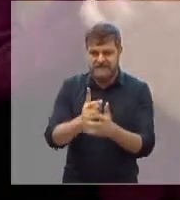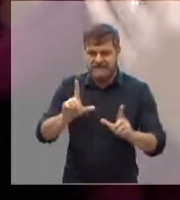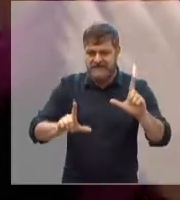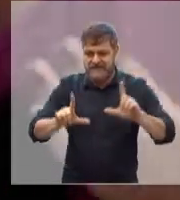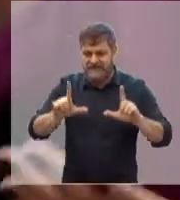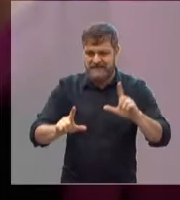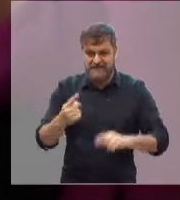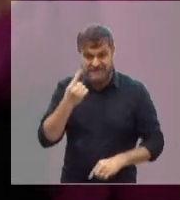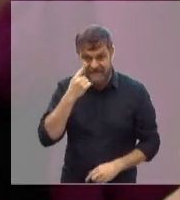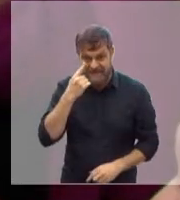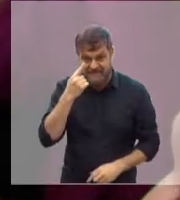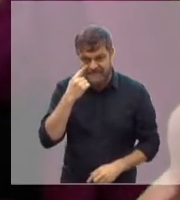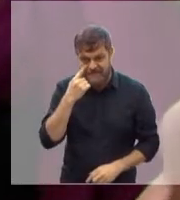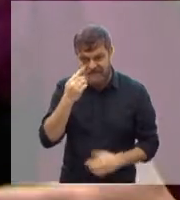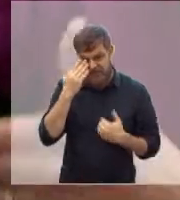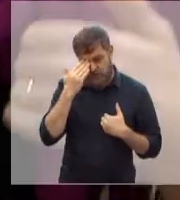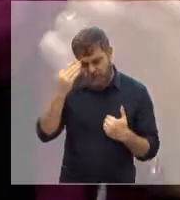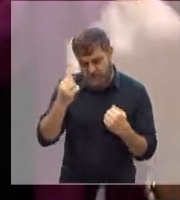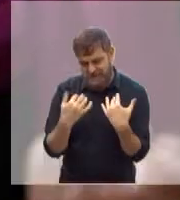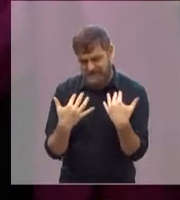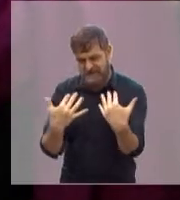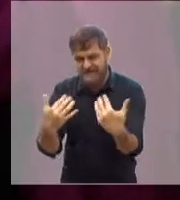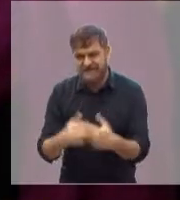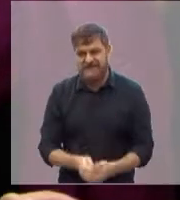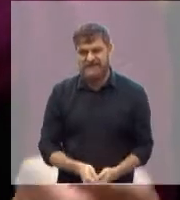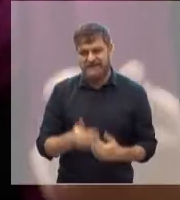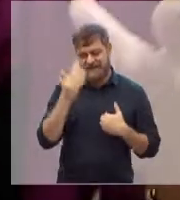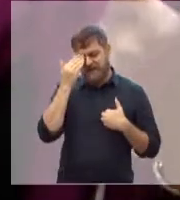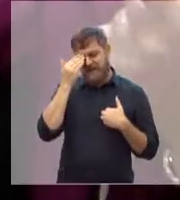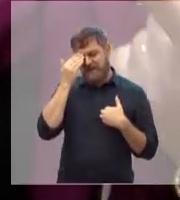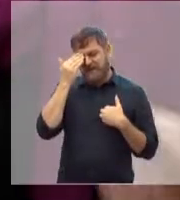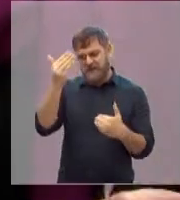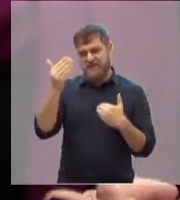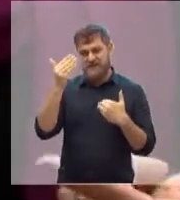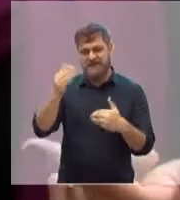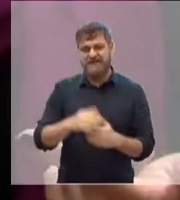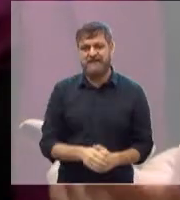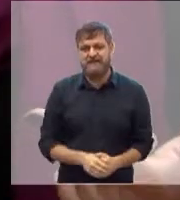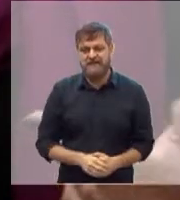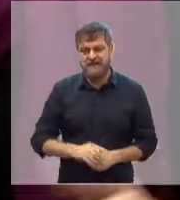está sempre aí acompanhando o nosso trabalho. Obrigada pela sua companhia,